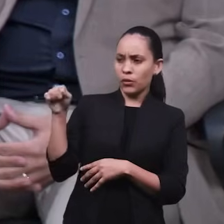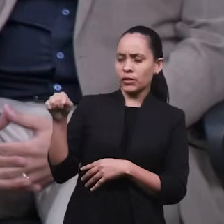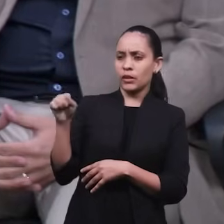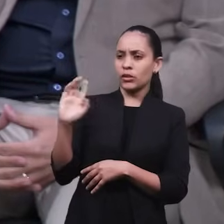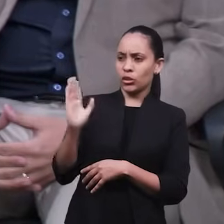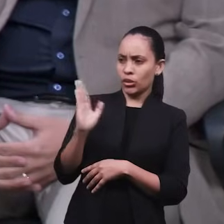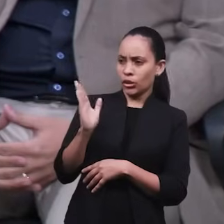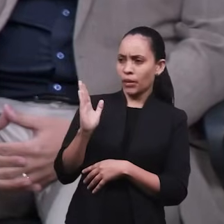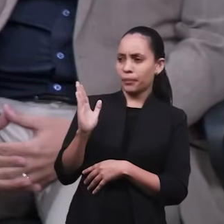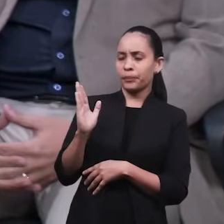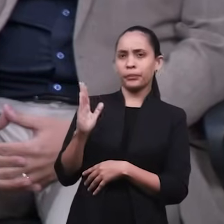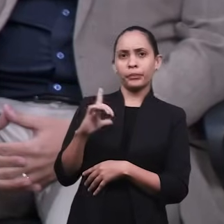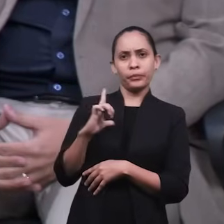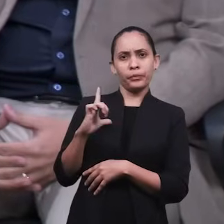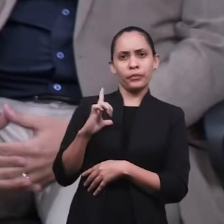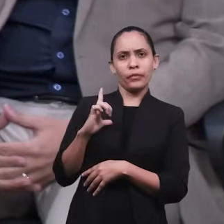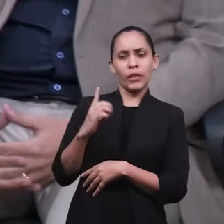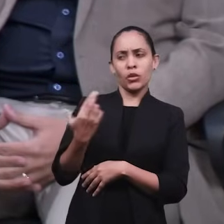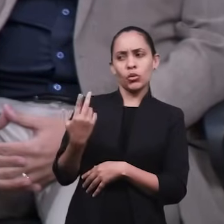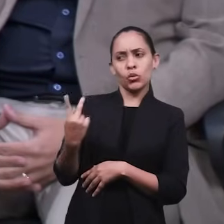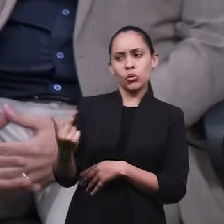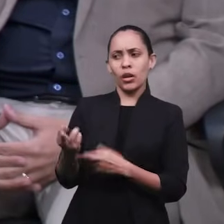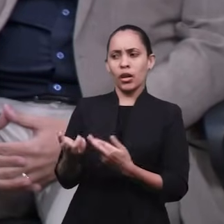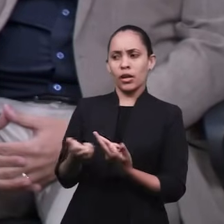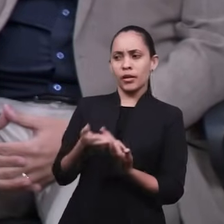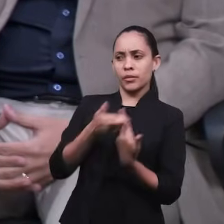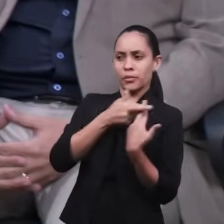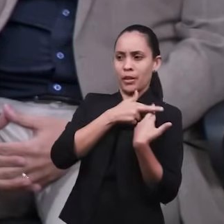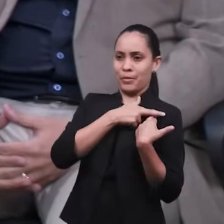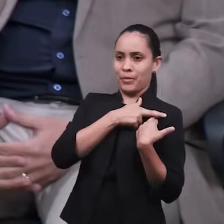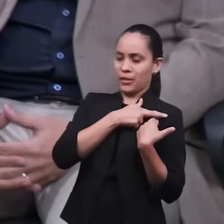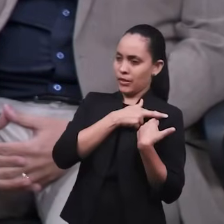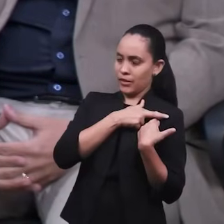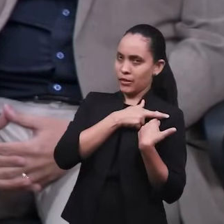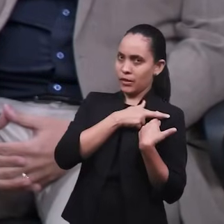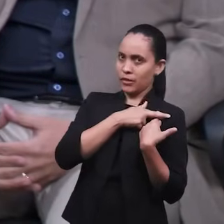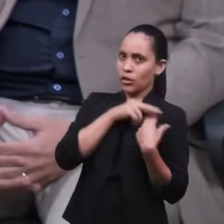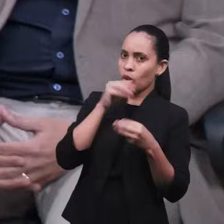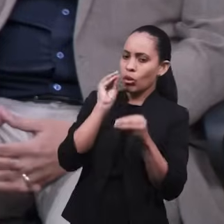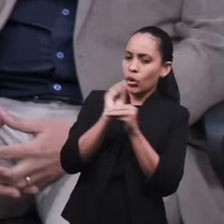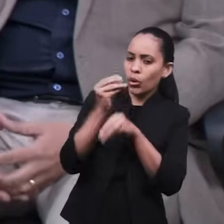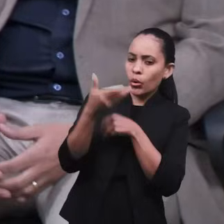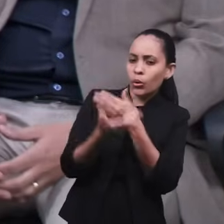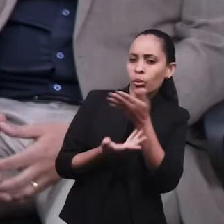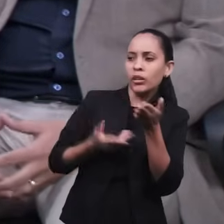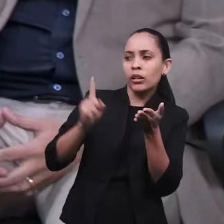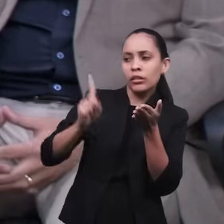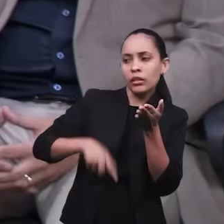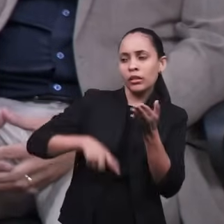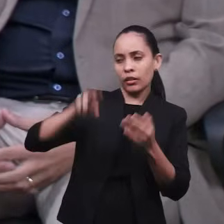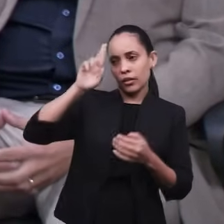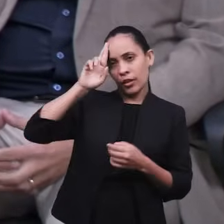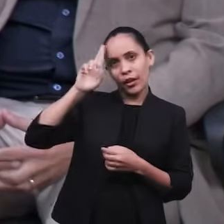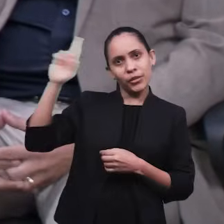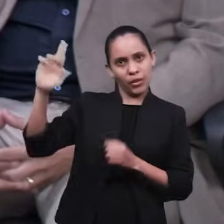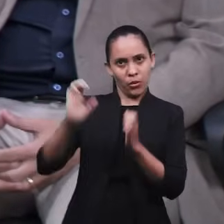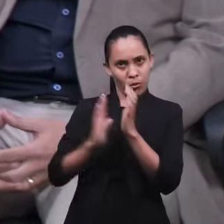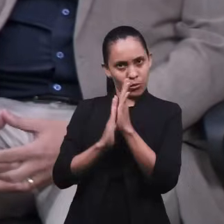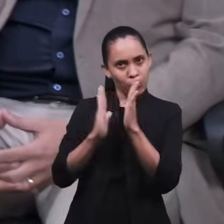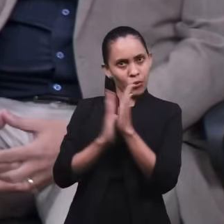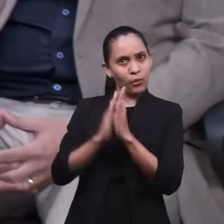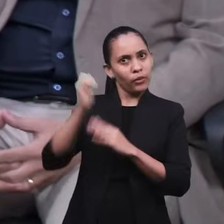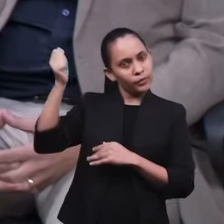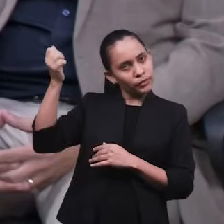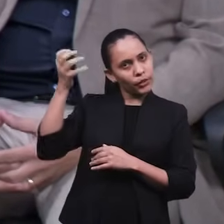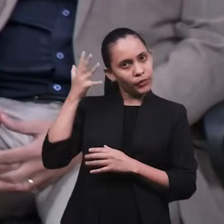já mensurou o tamanho da sua responsabilidade em tratando, em cuidando daquilo que é do Senhor, dos louvores